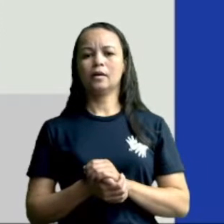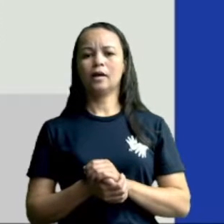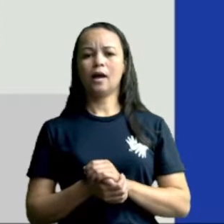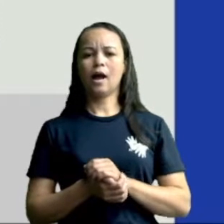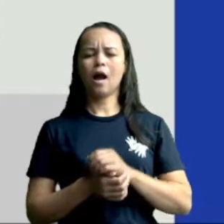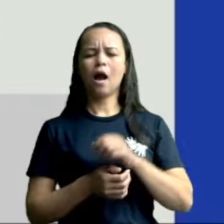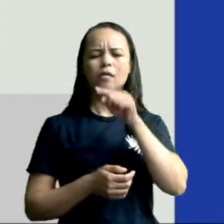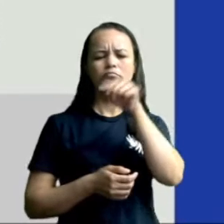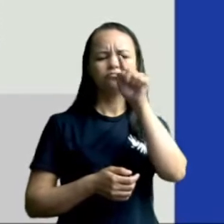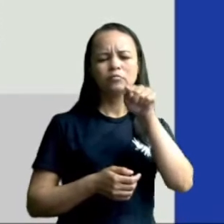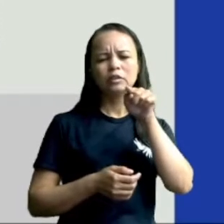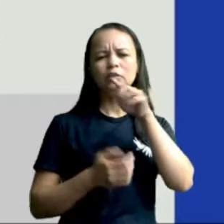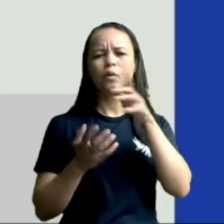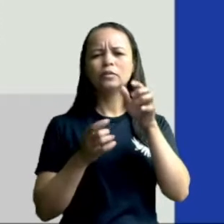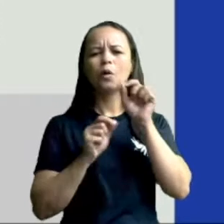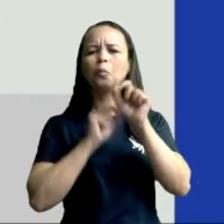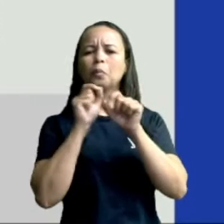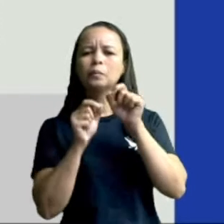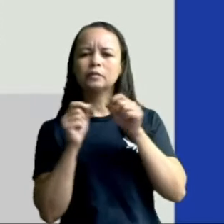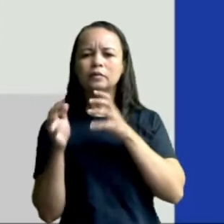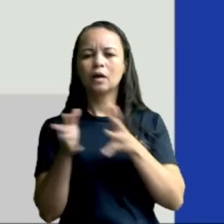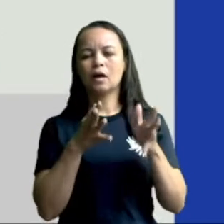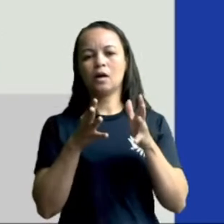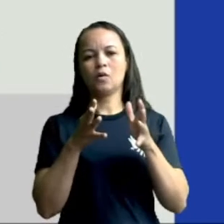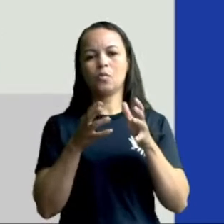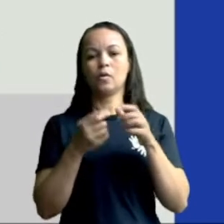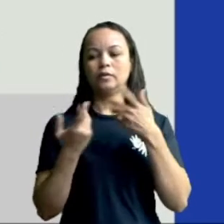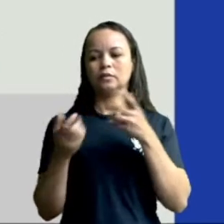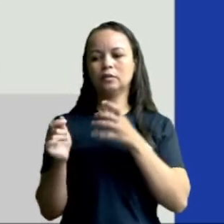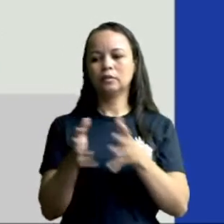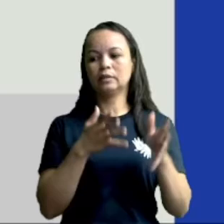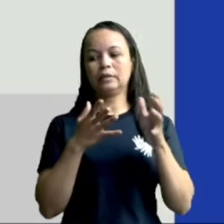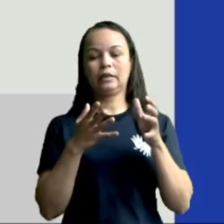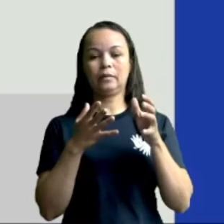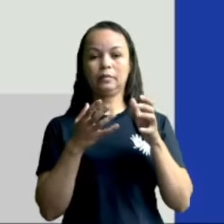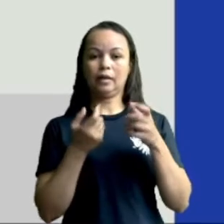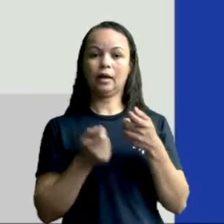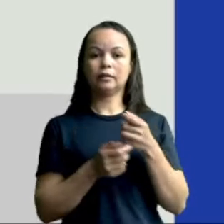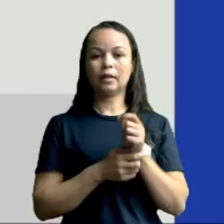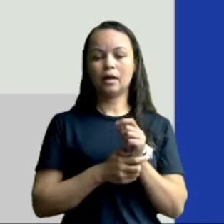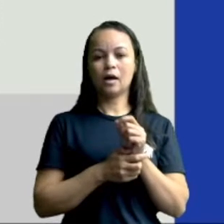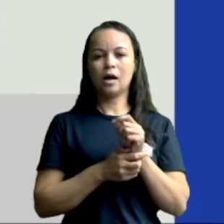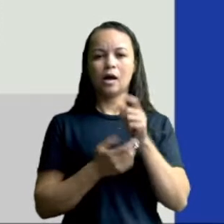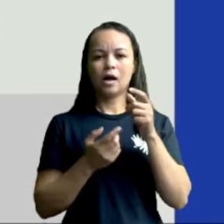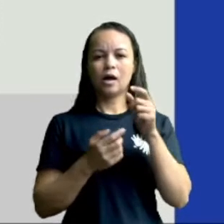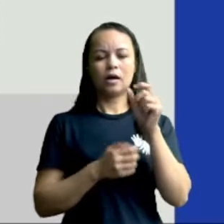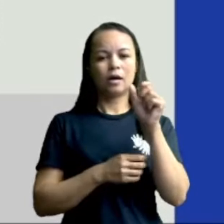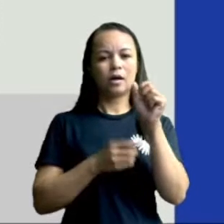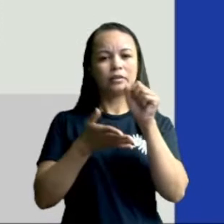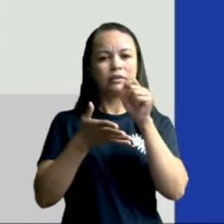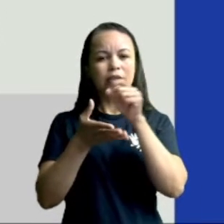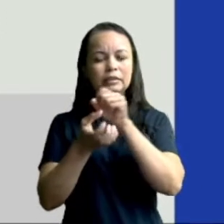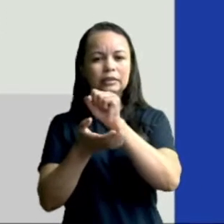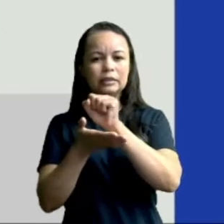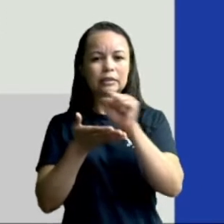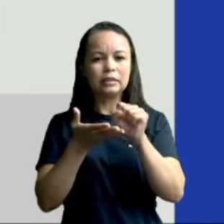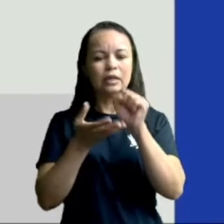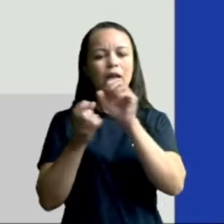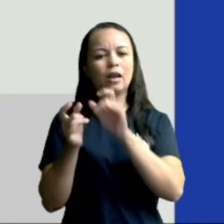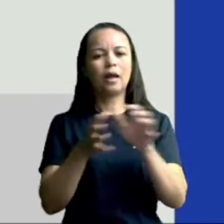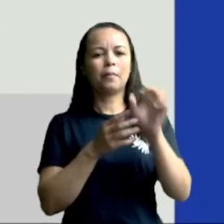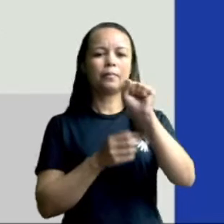O acento é a maior força de uma determinada sílaba ao pronunciar uma